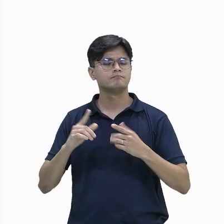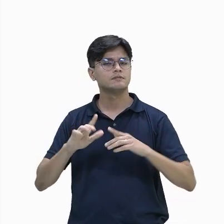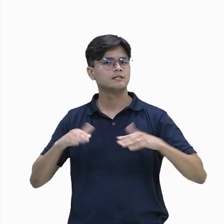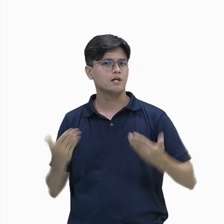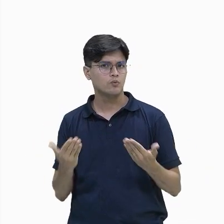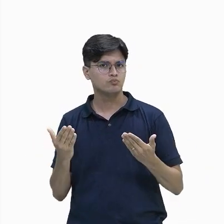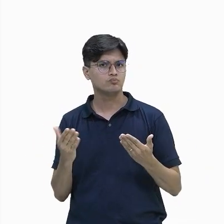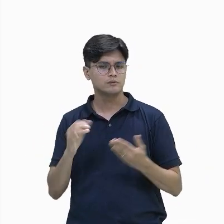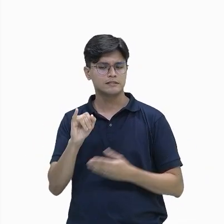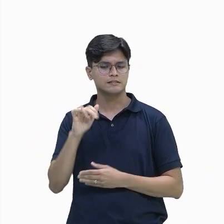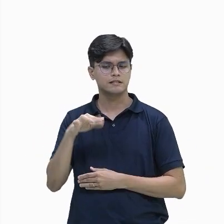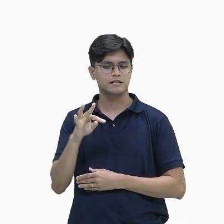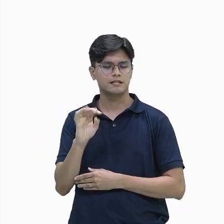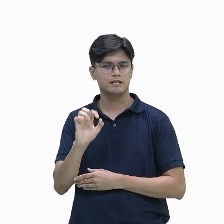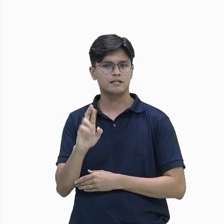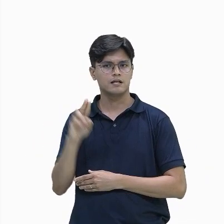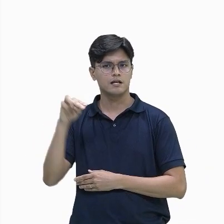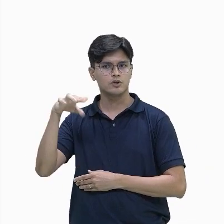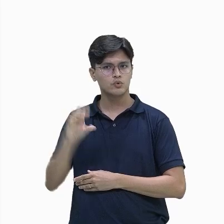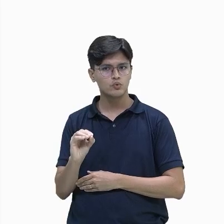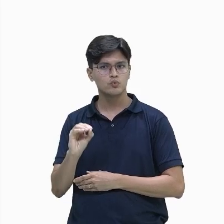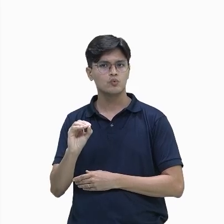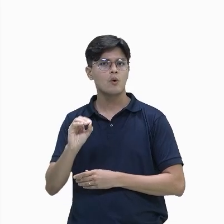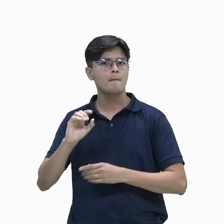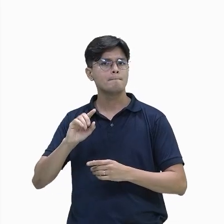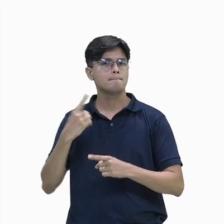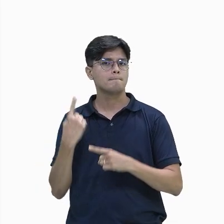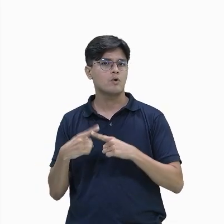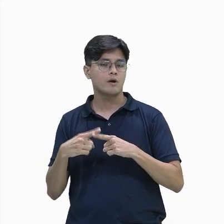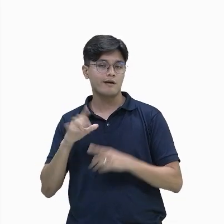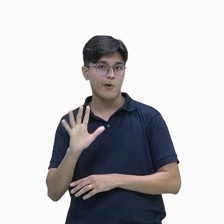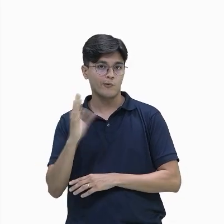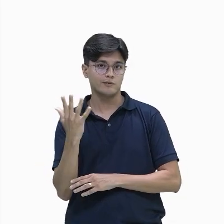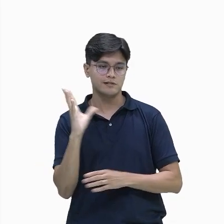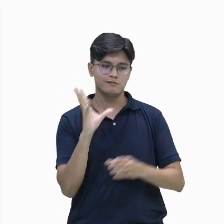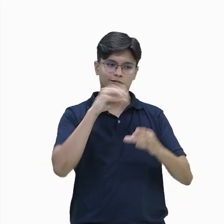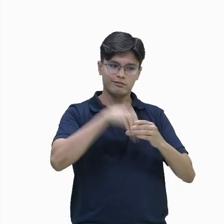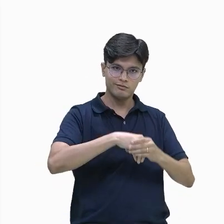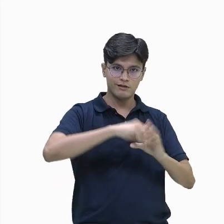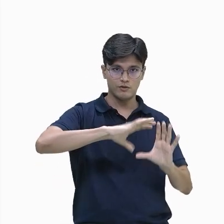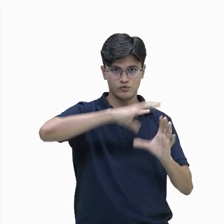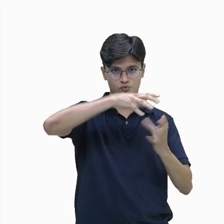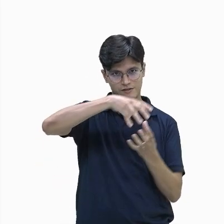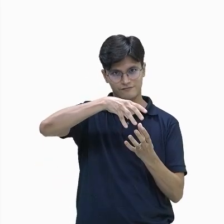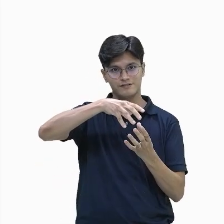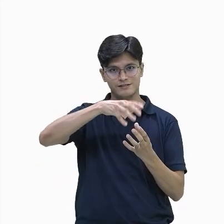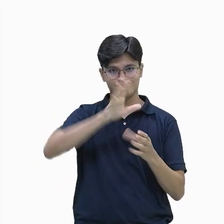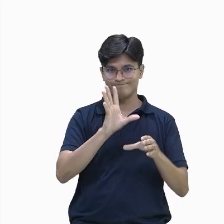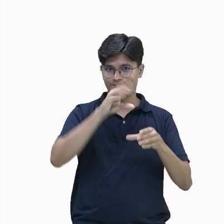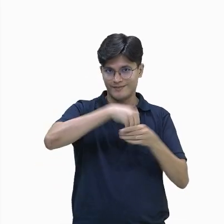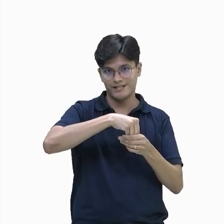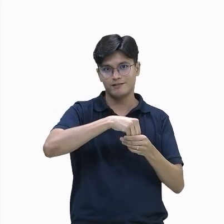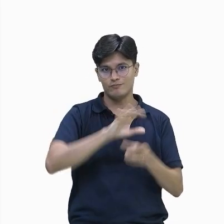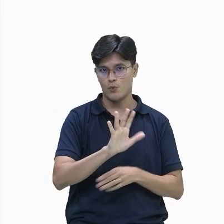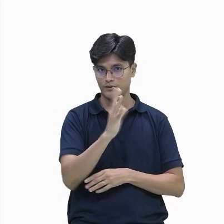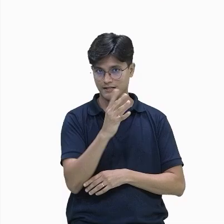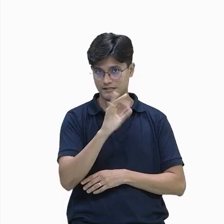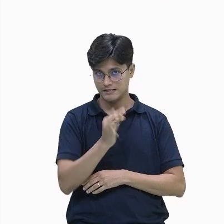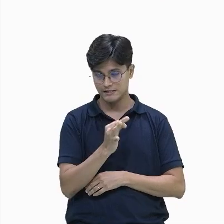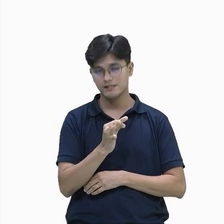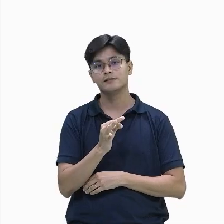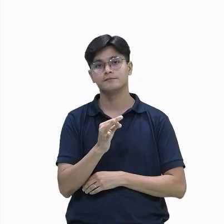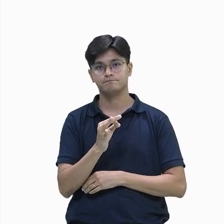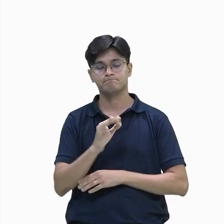na parte ali de dentro do nosso planeta, ali, antes de chegar à superfície terrestre, tá? No caso, o